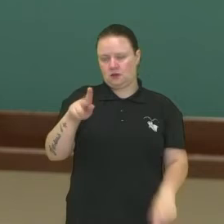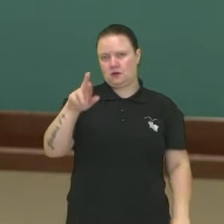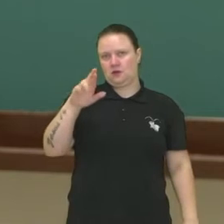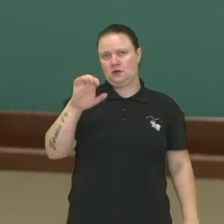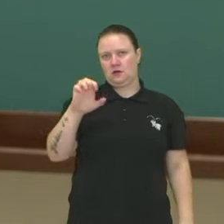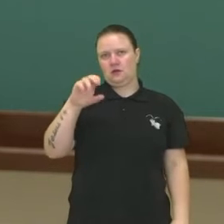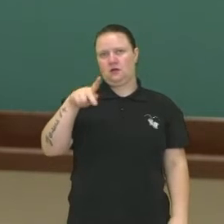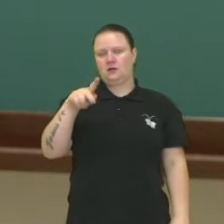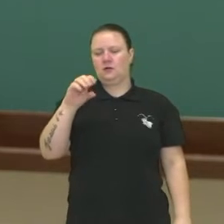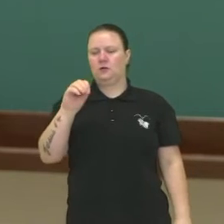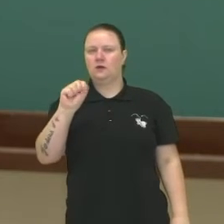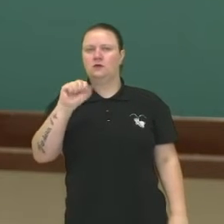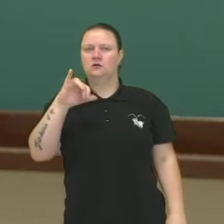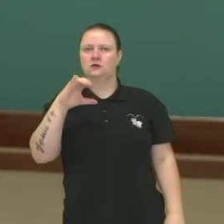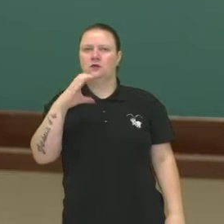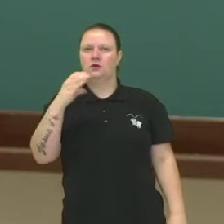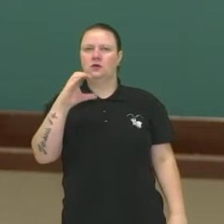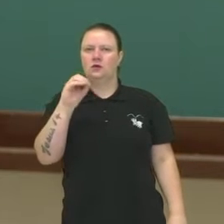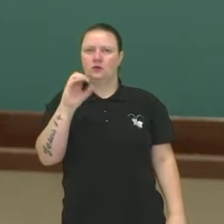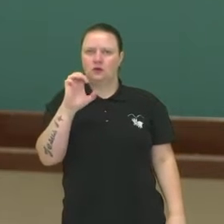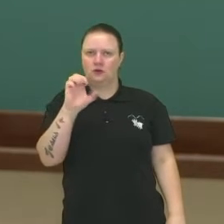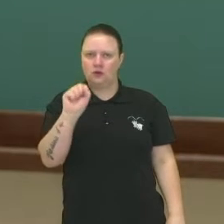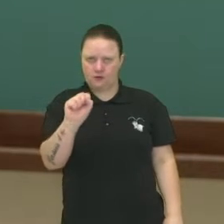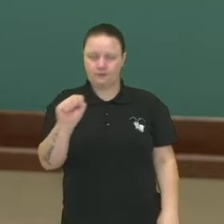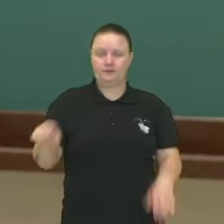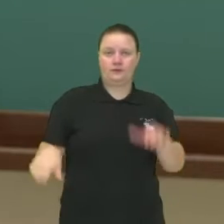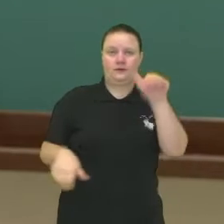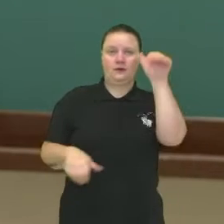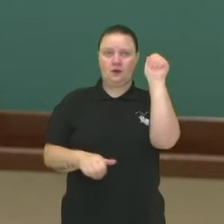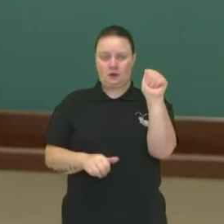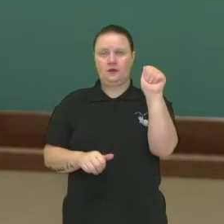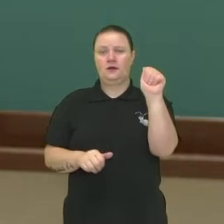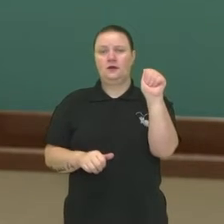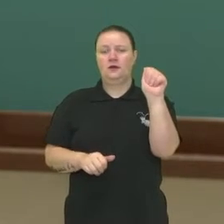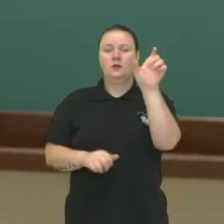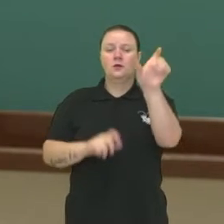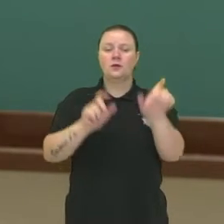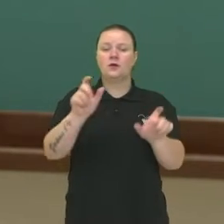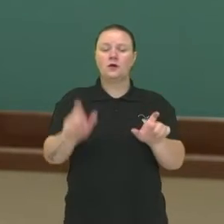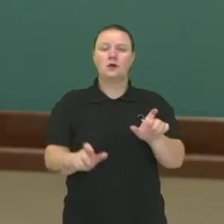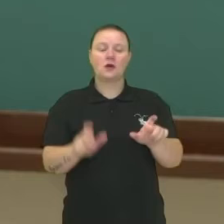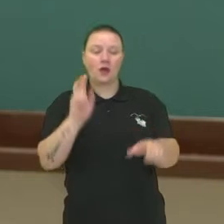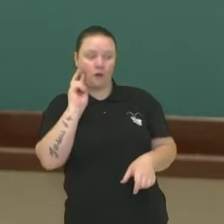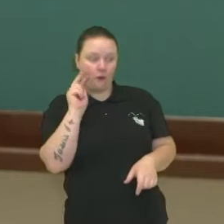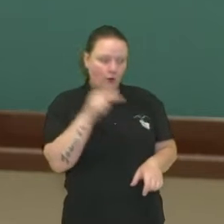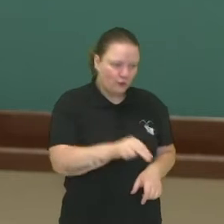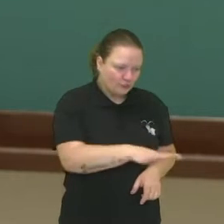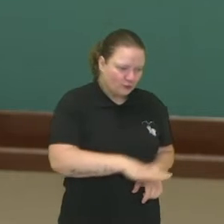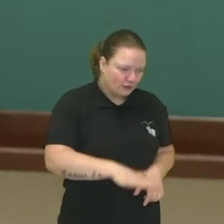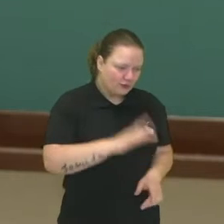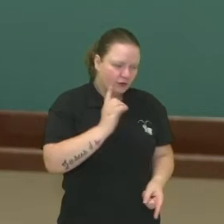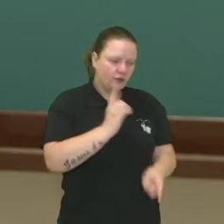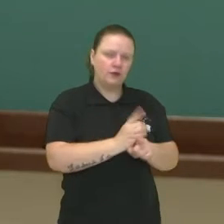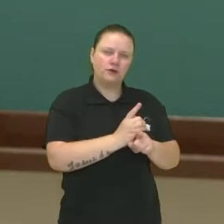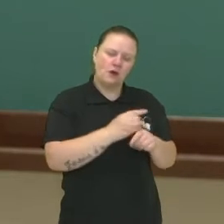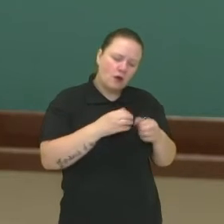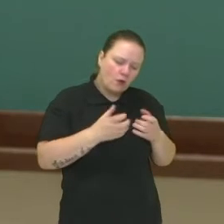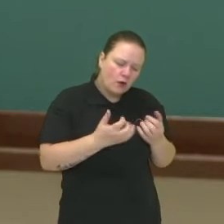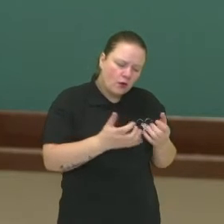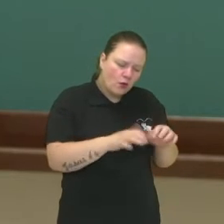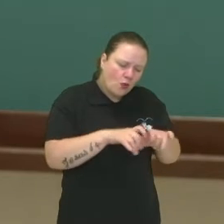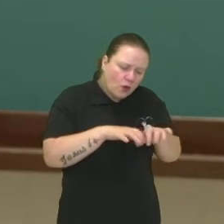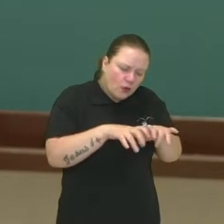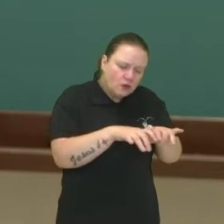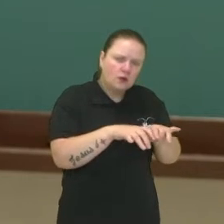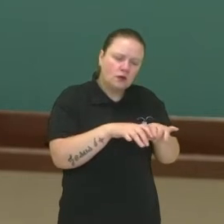A. No início da narrativa, o personagem abaixa-se para apanhar uma carteira no chão. A carteira pertencia a